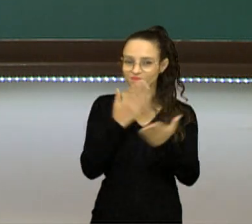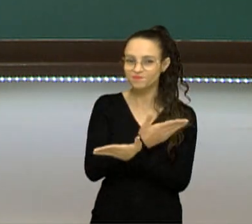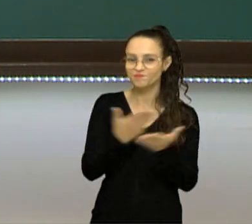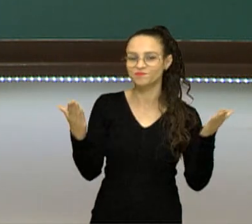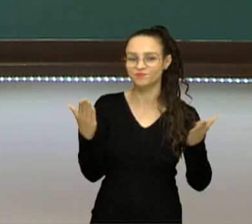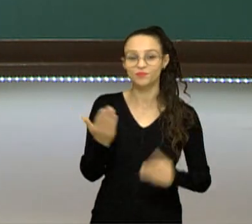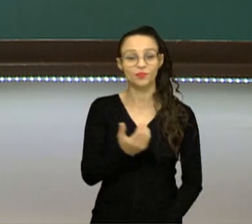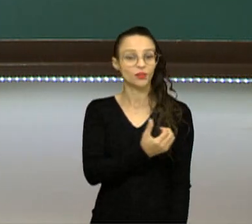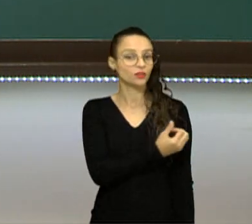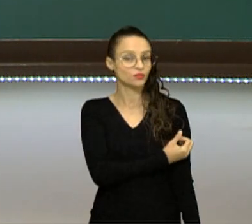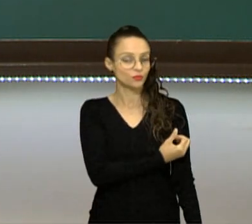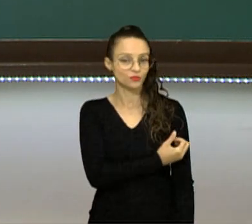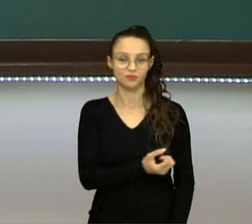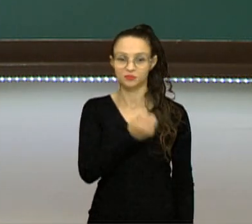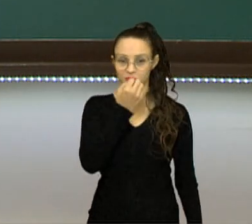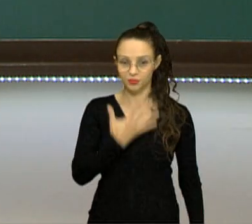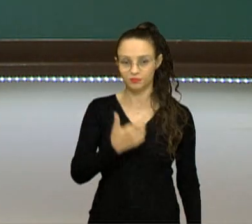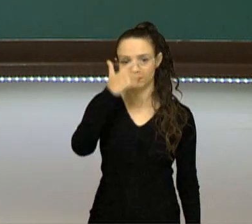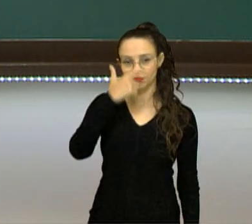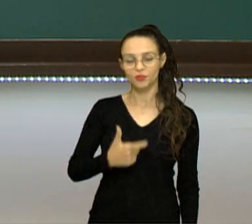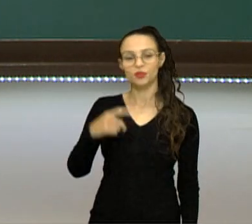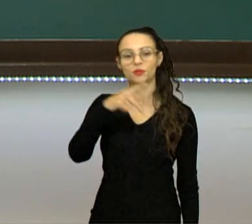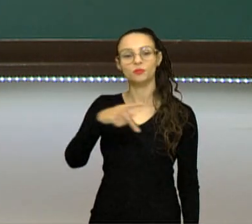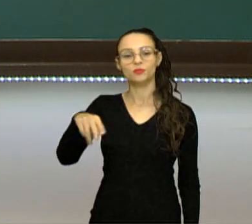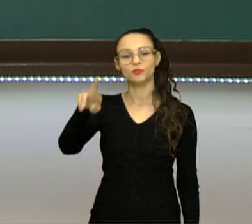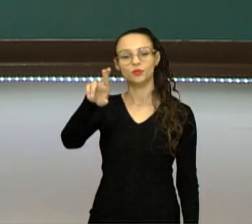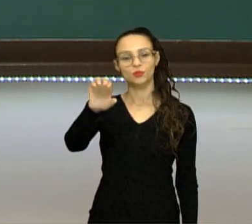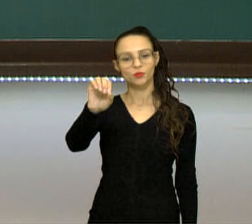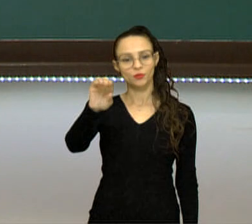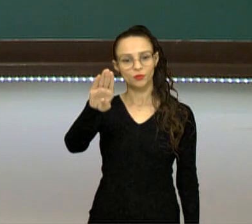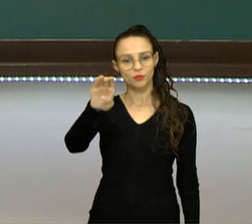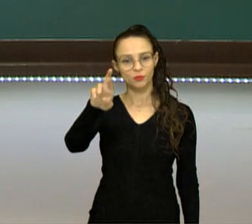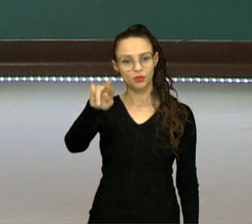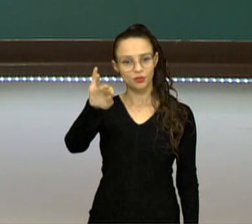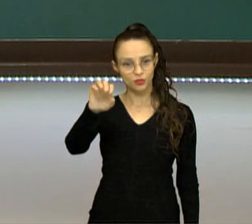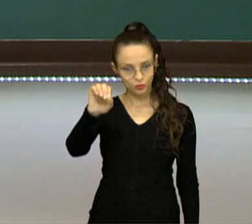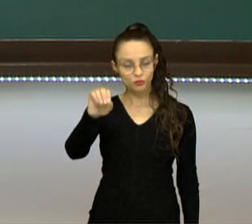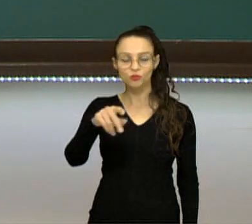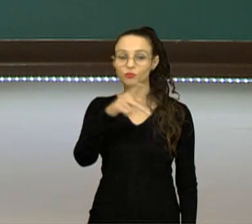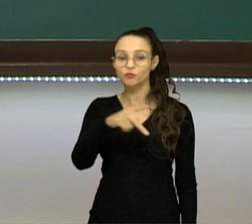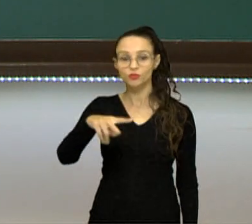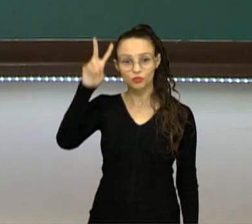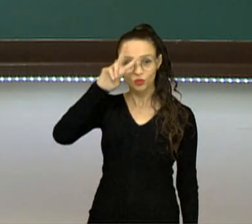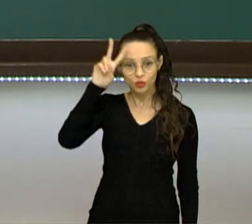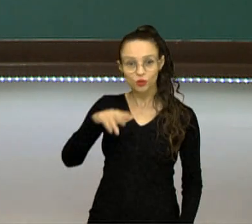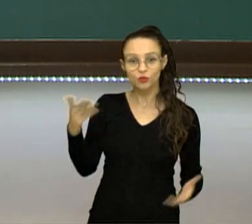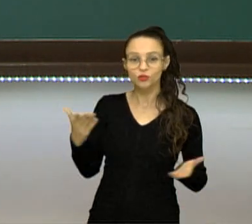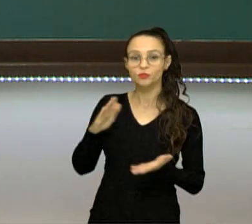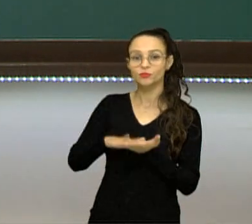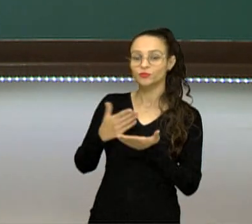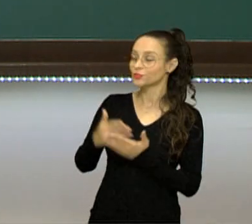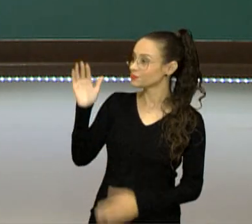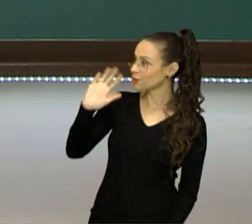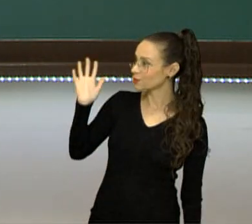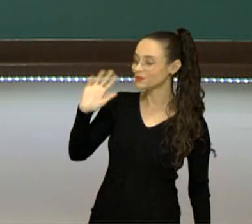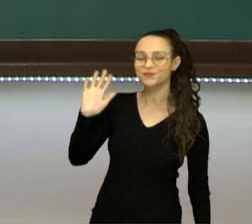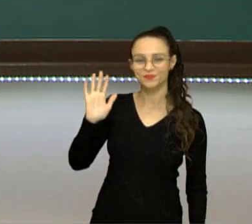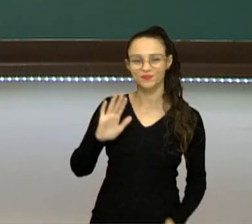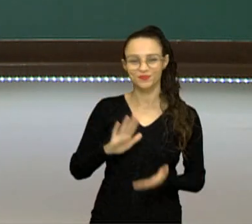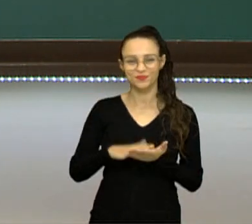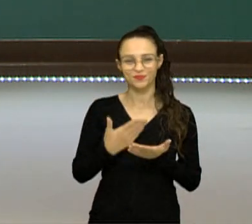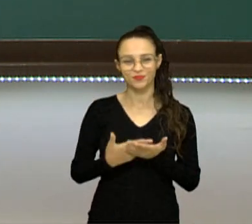Fala, galerinha do sexto ano, tudo bem? Sou o professor Roberto Falcione, professor de História. Junto conosco, a professora Vivi, fazendo